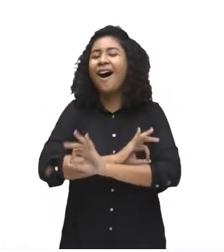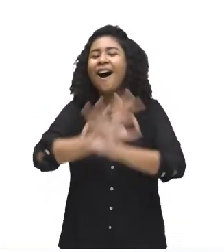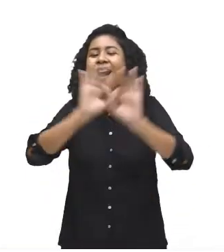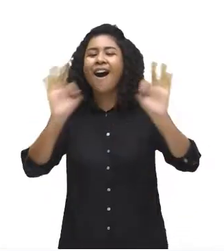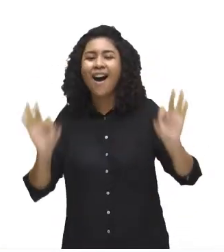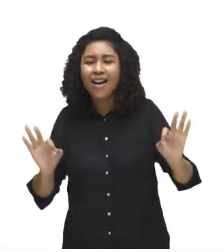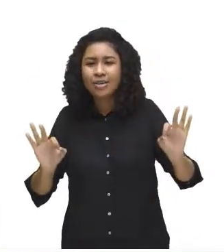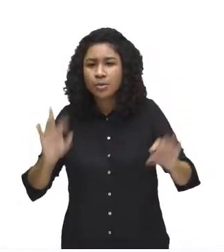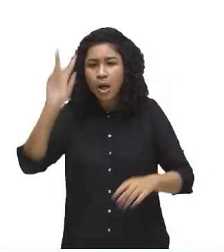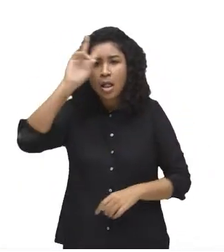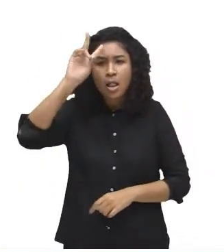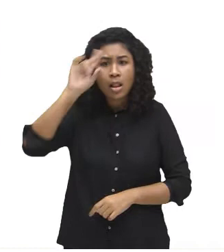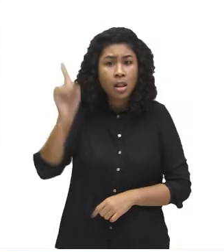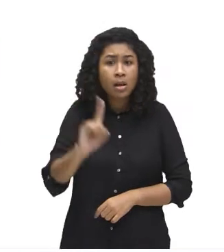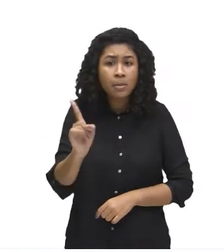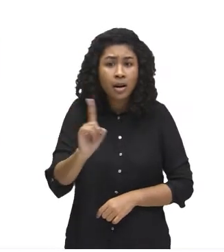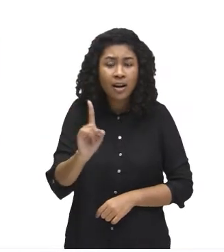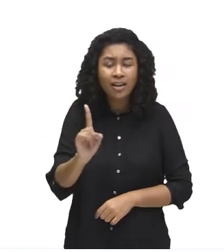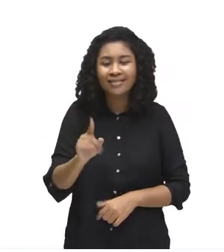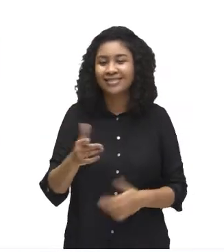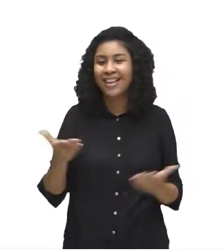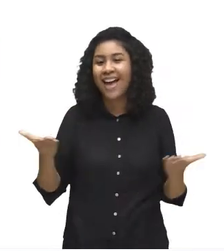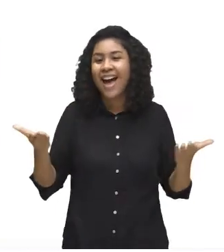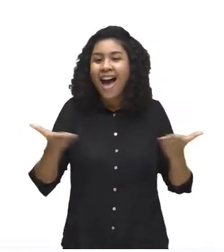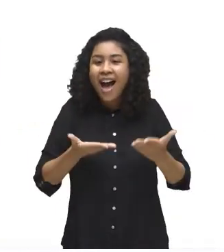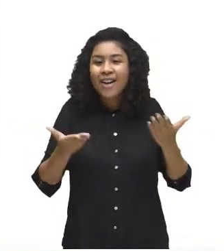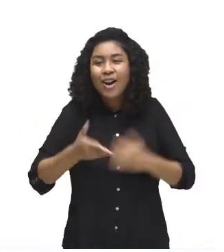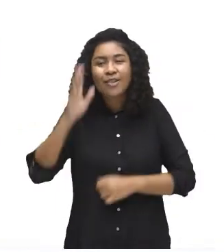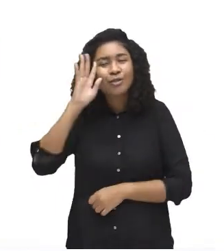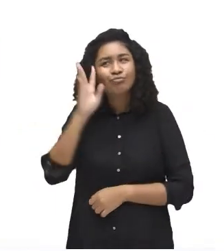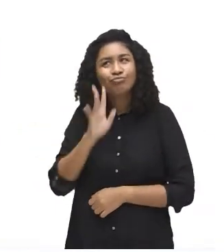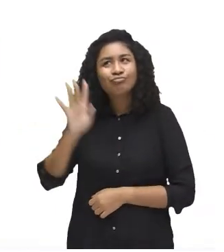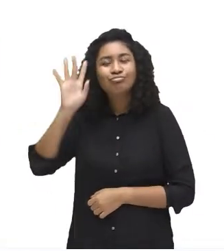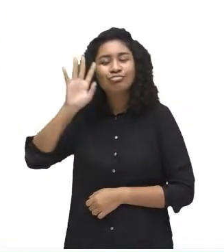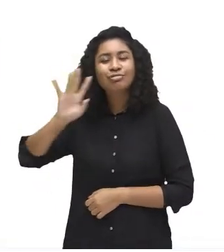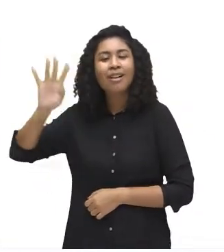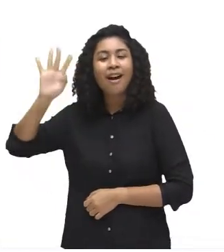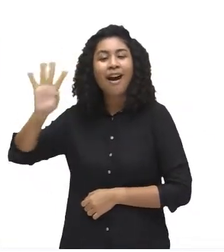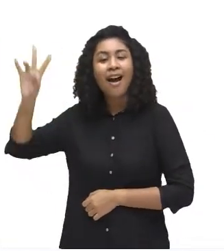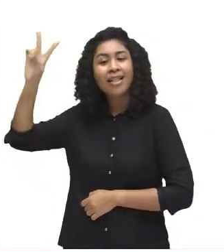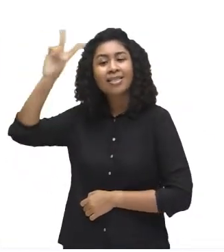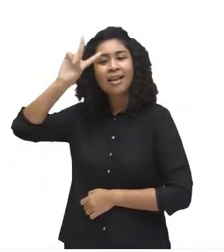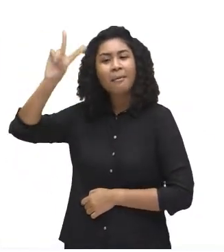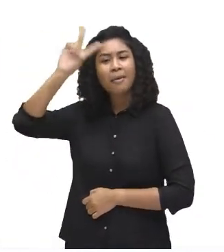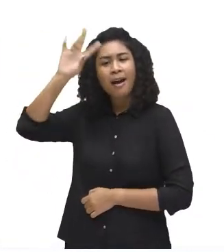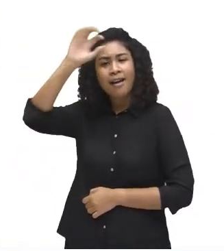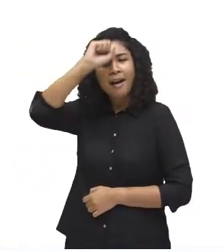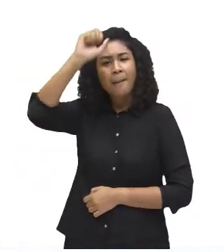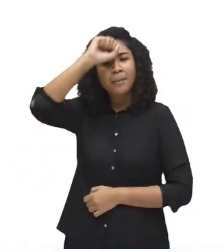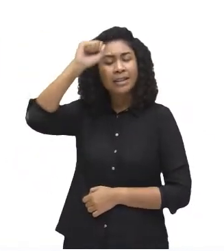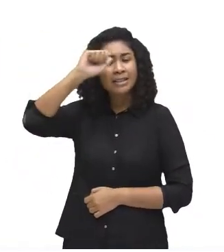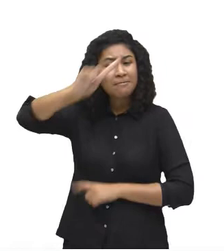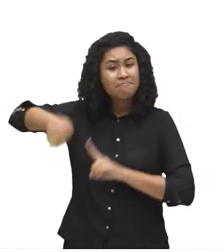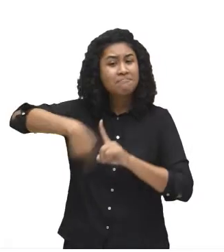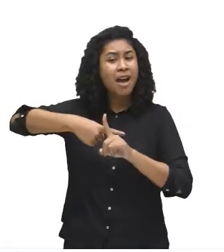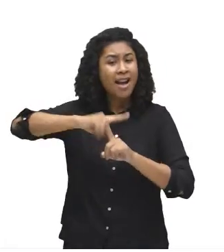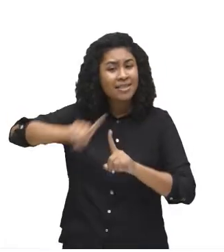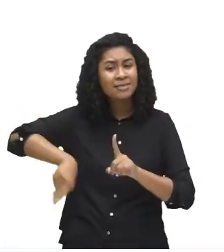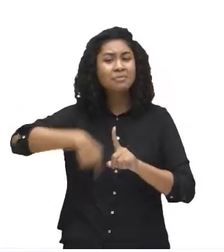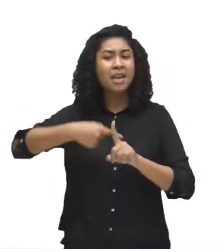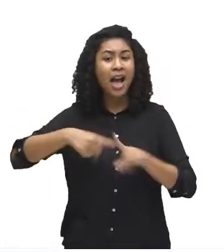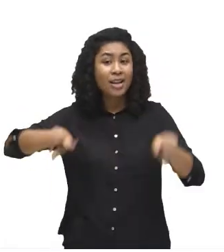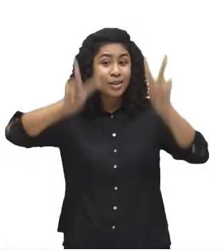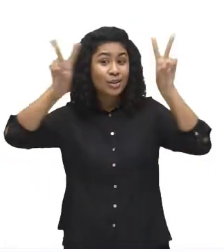não, nós vamos viajar agora, observando, relembrando, aprendendo sobre linguagem verbal e linguagem